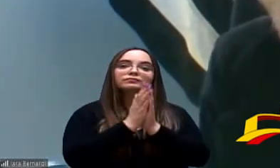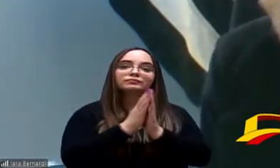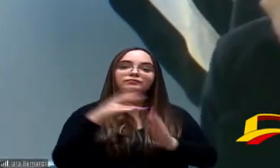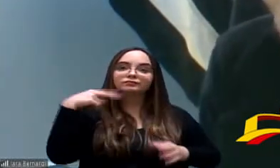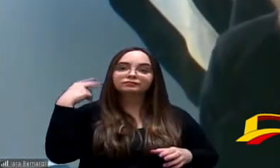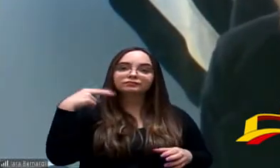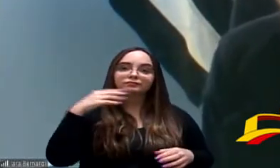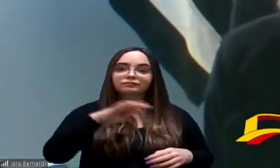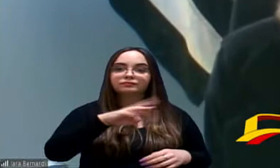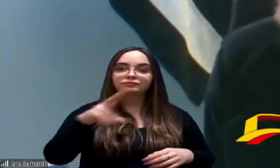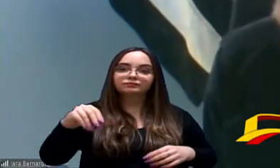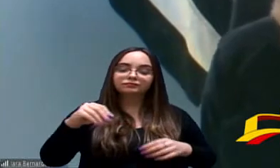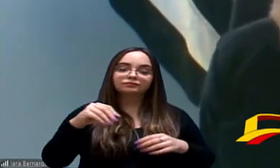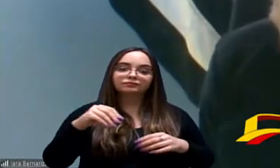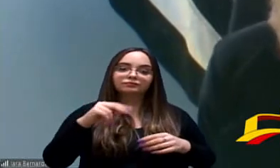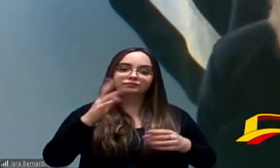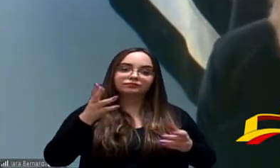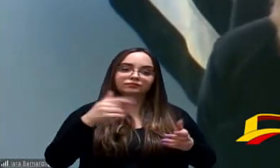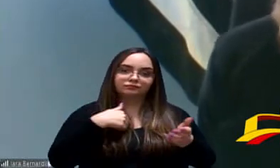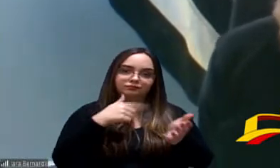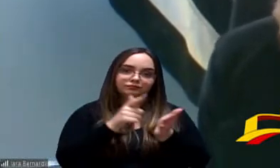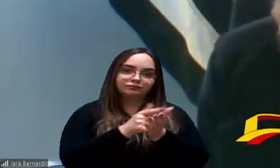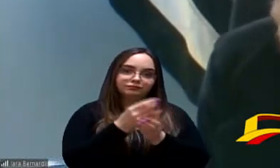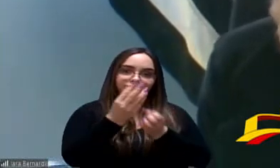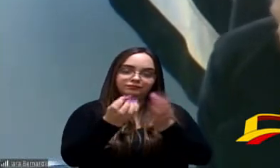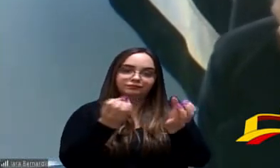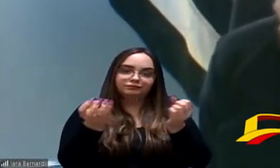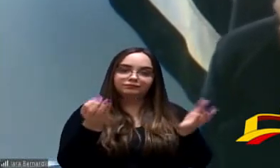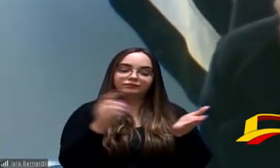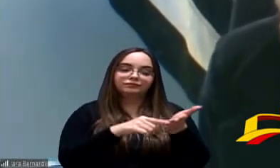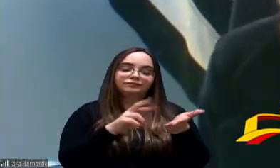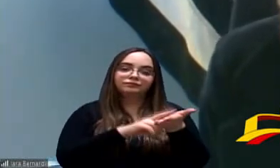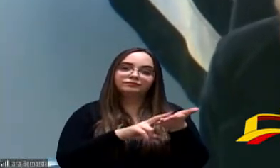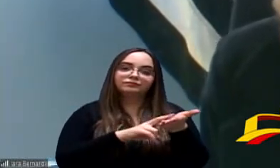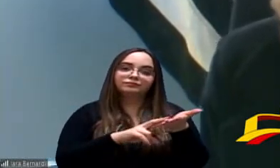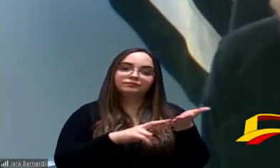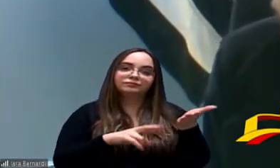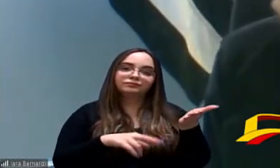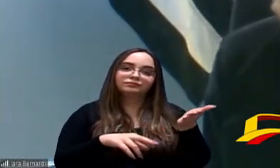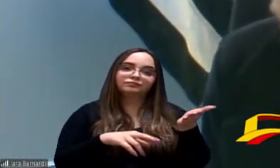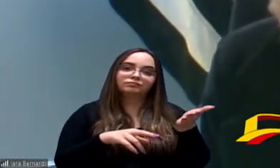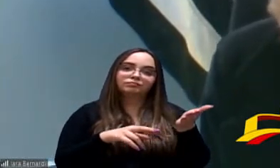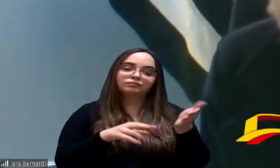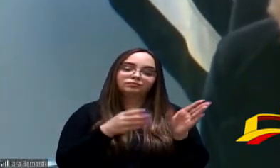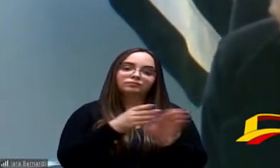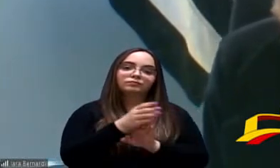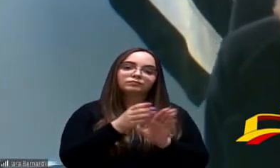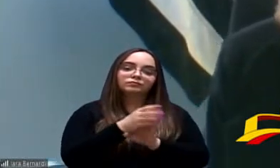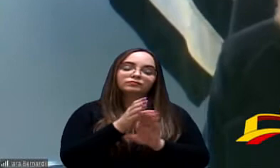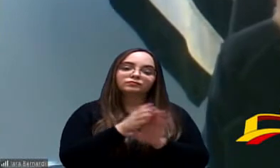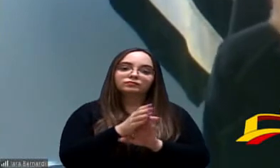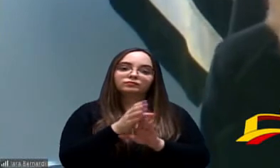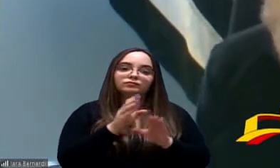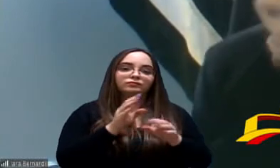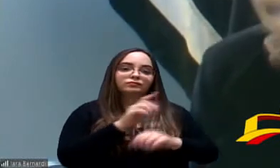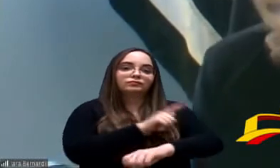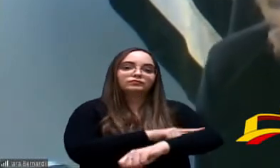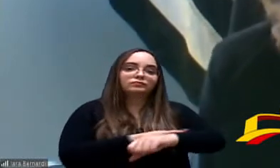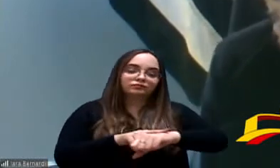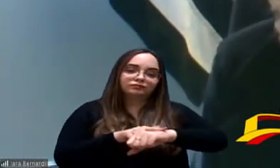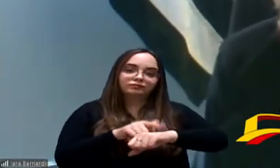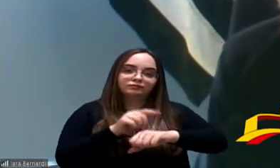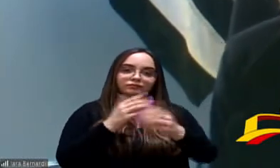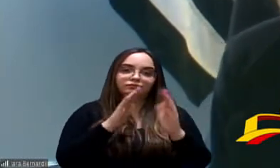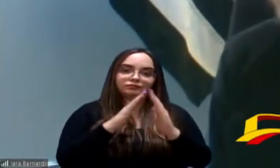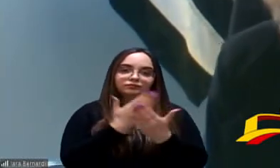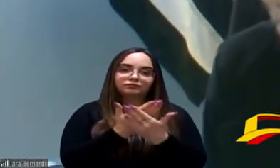que receberam nos seus gabinetes o relatório da consulta pública do Conselho Municipal de Educação 01 de 2021